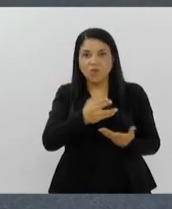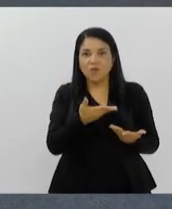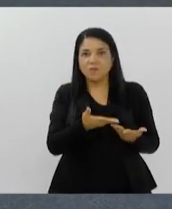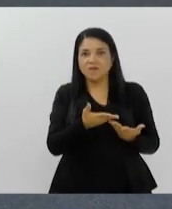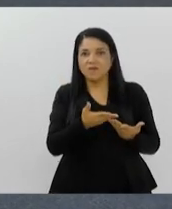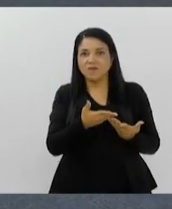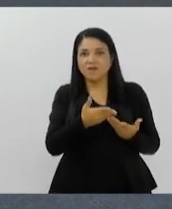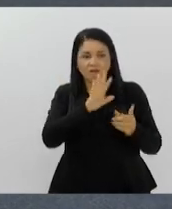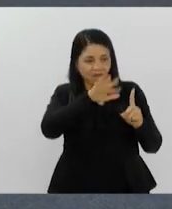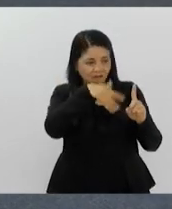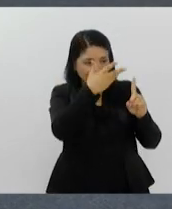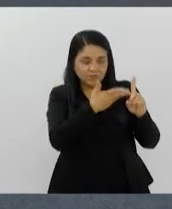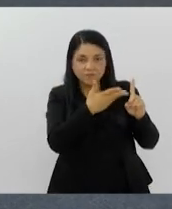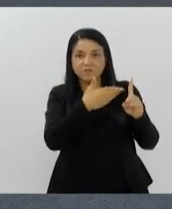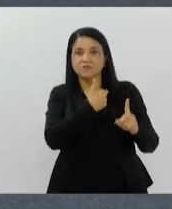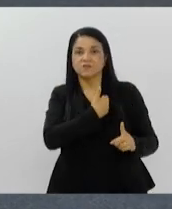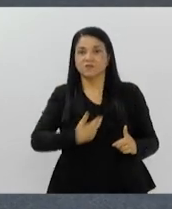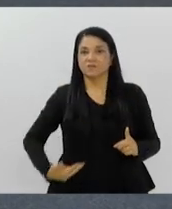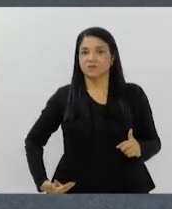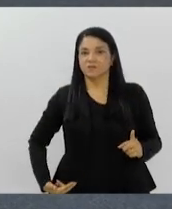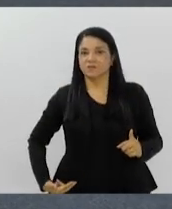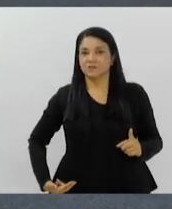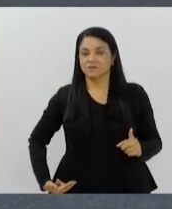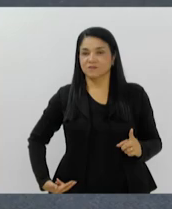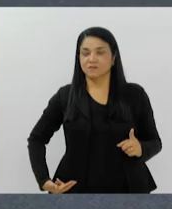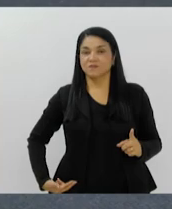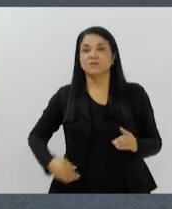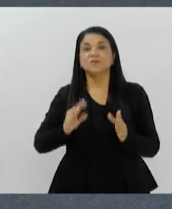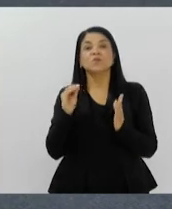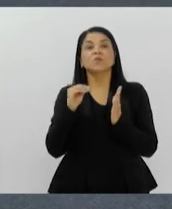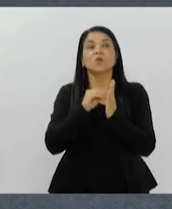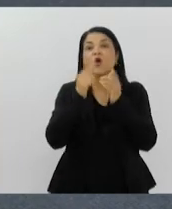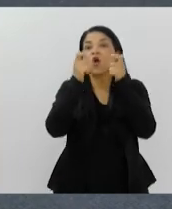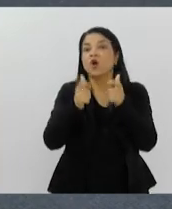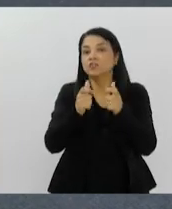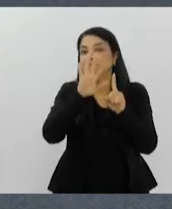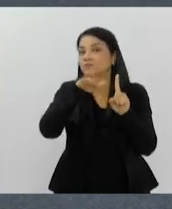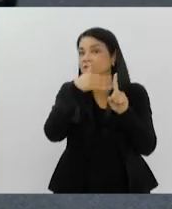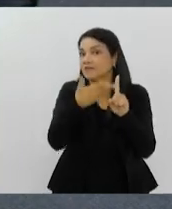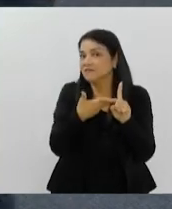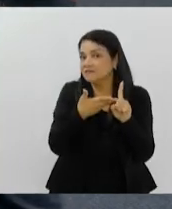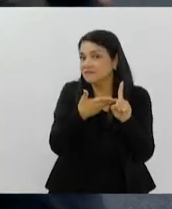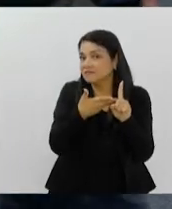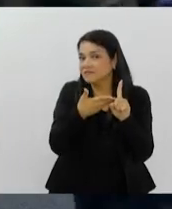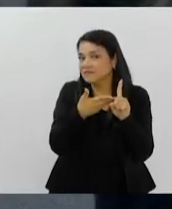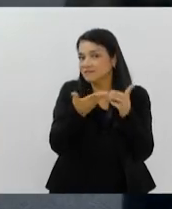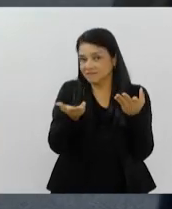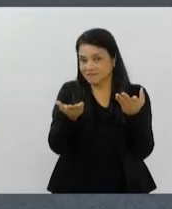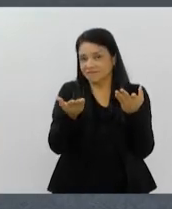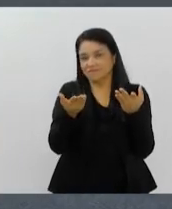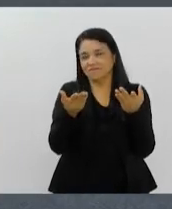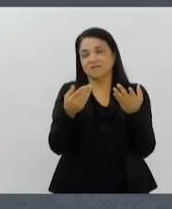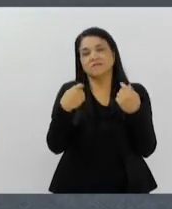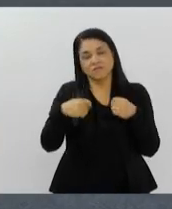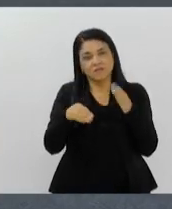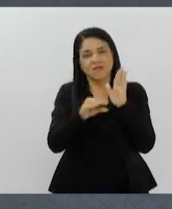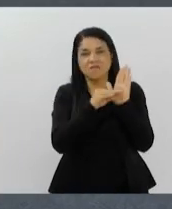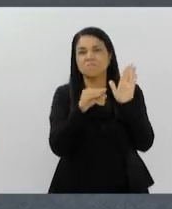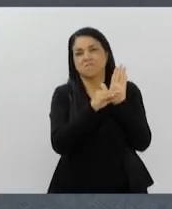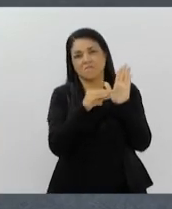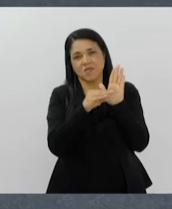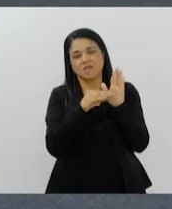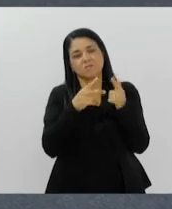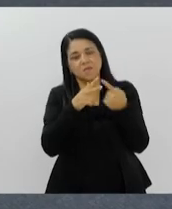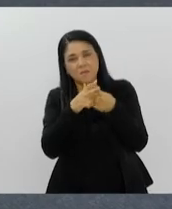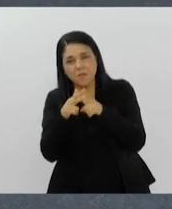à proclamação da nossa República e vamos colocar onde essa homenagem? Então, assim, a gente fez algumas emendas para que haja